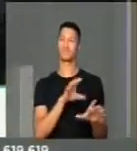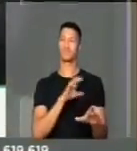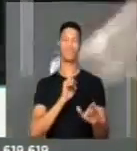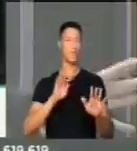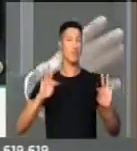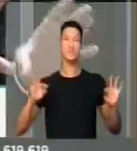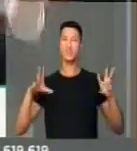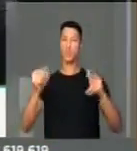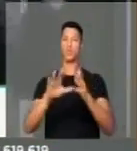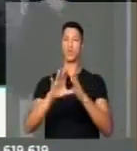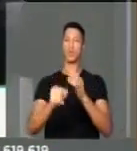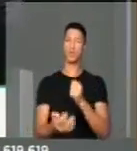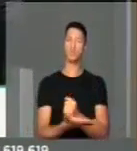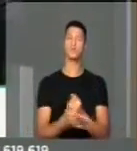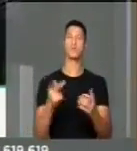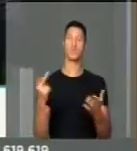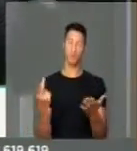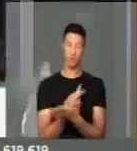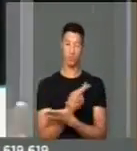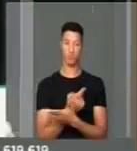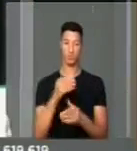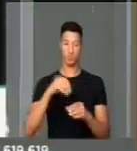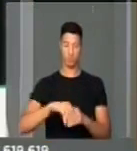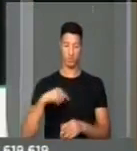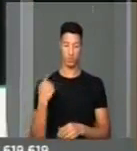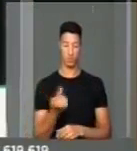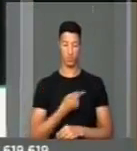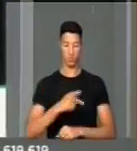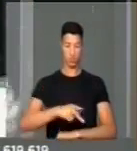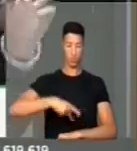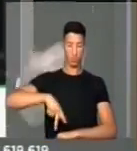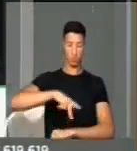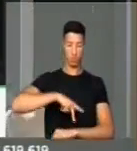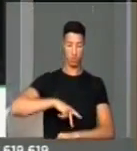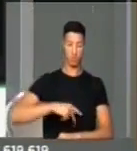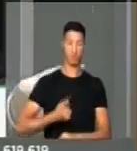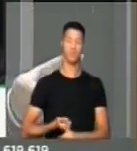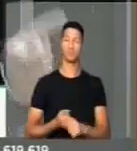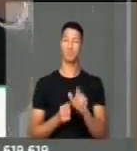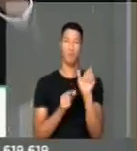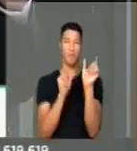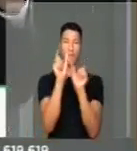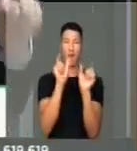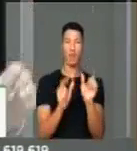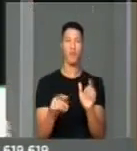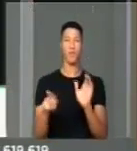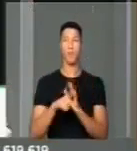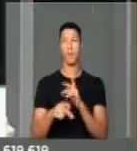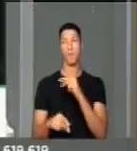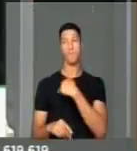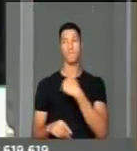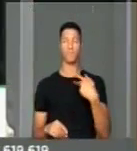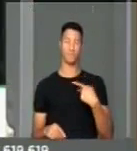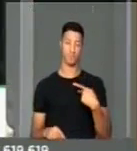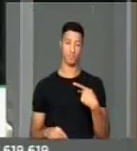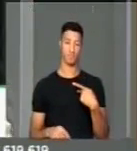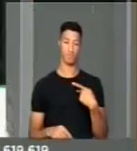de toda a corrupção que aconteceu no nosso país. Palavras do Ministério